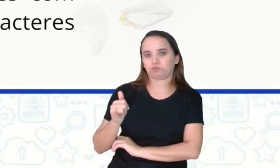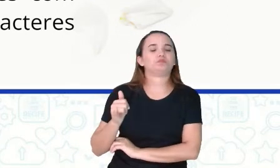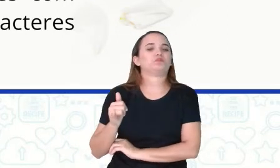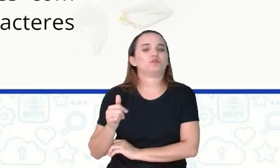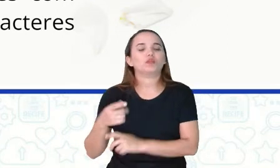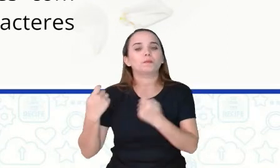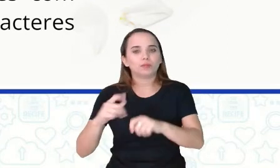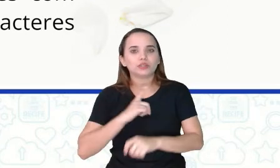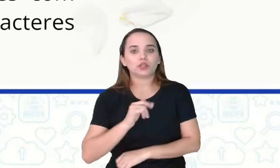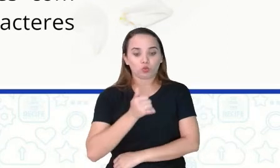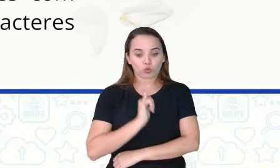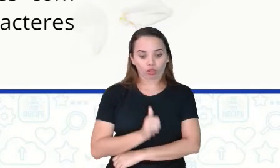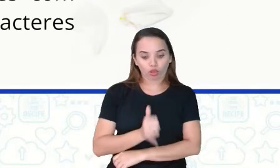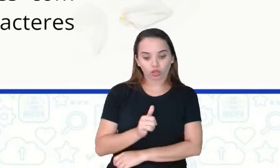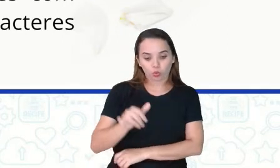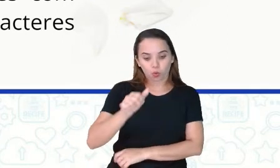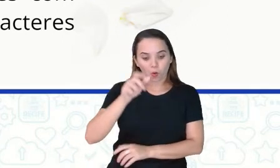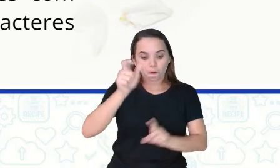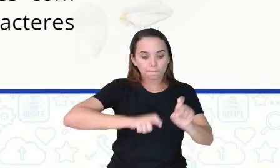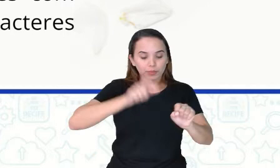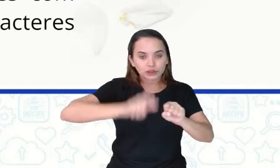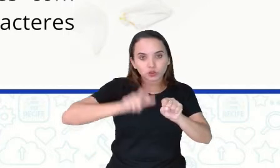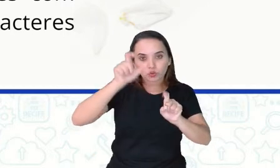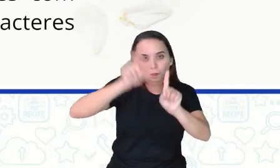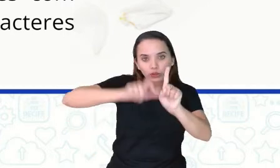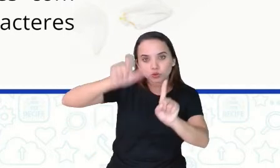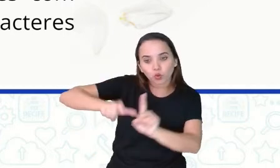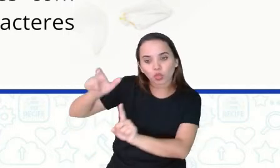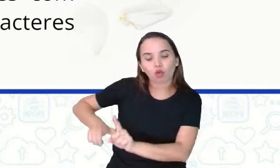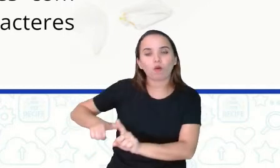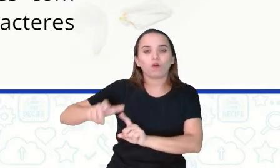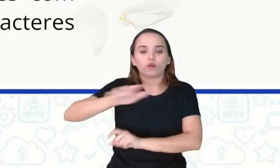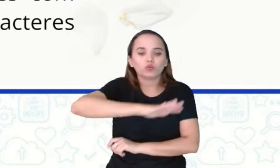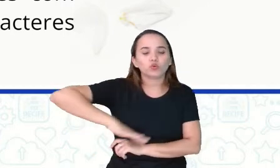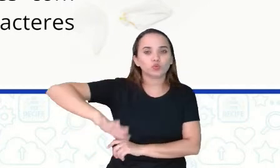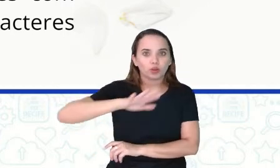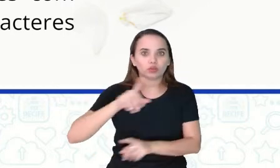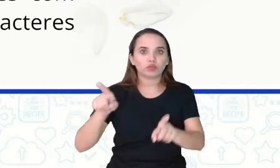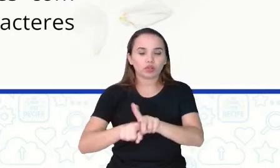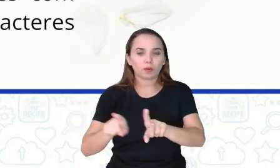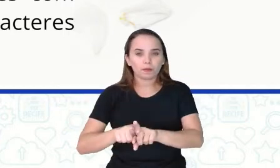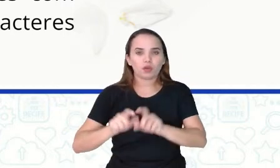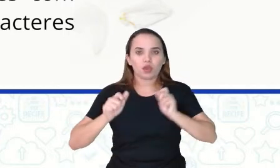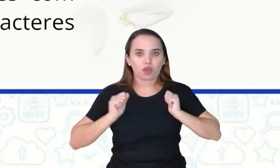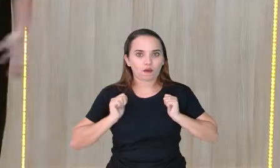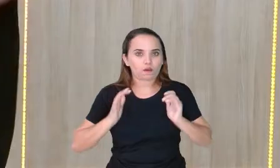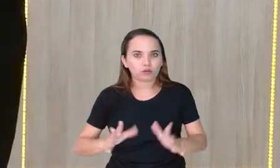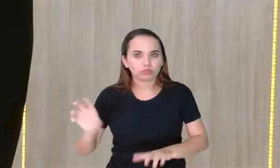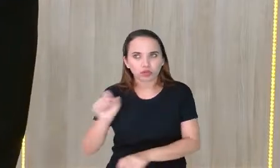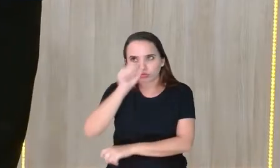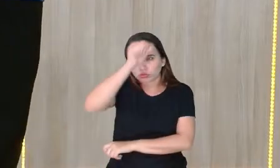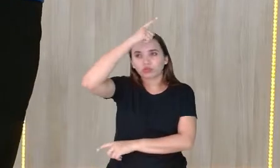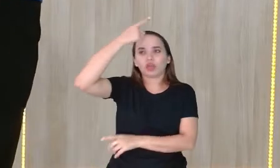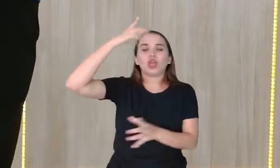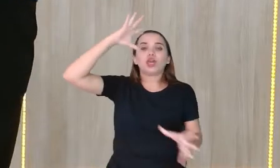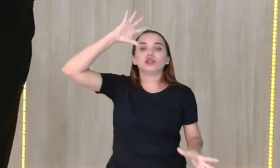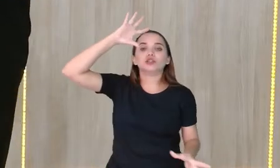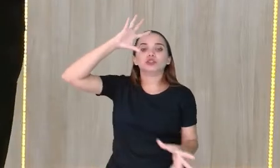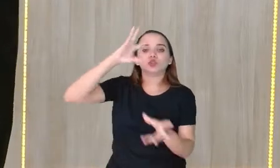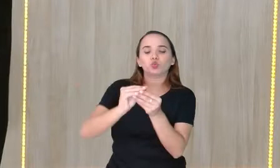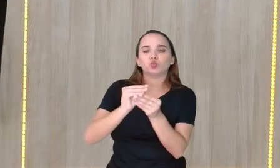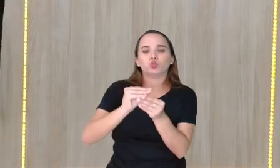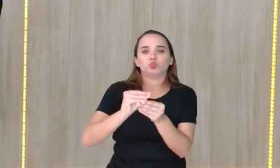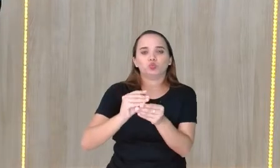seja, narrador, personagens, passos e tempo. Efeito, intensidade e tensão. Tudo isso condensado em